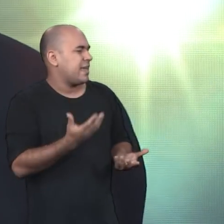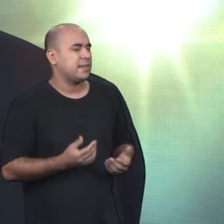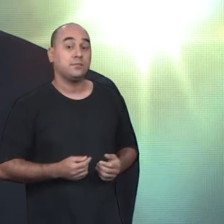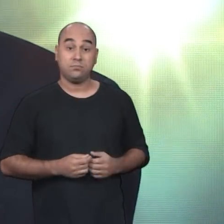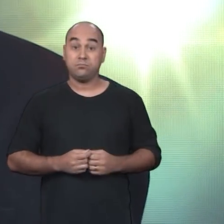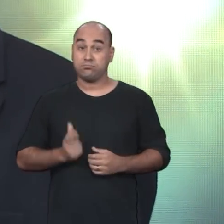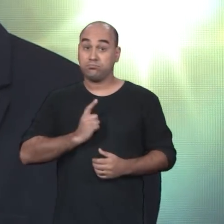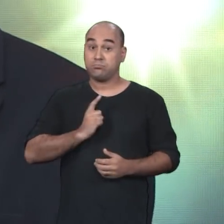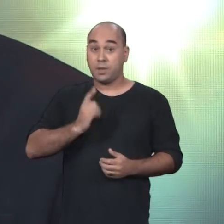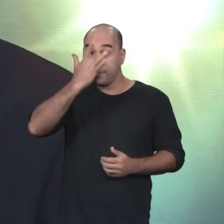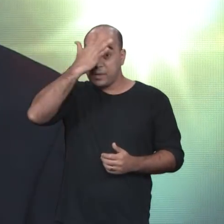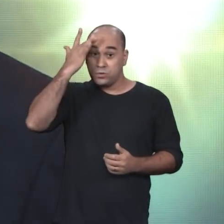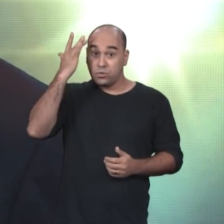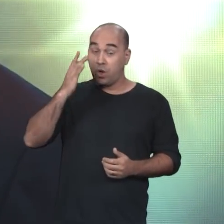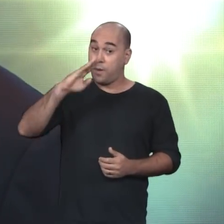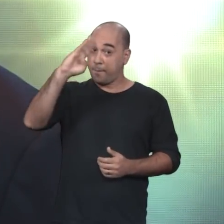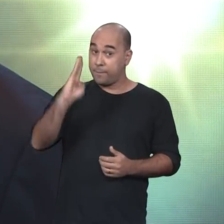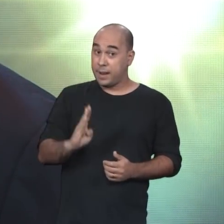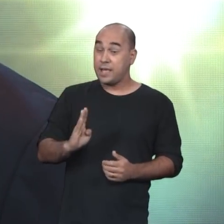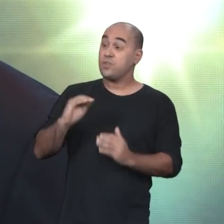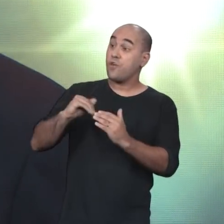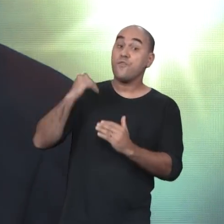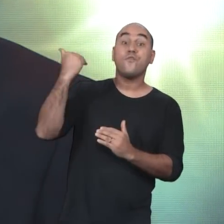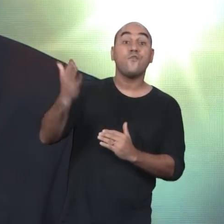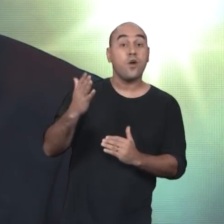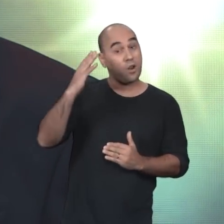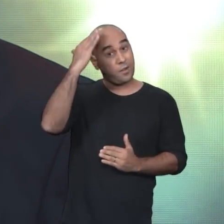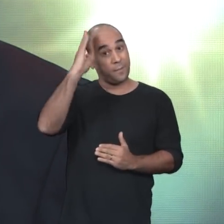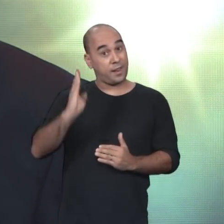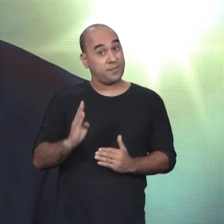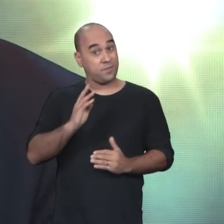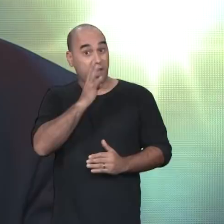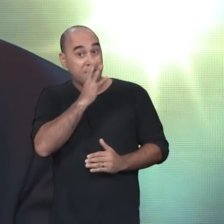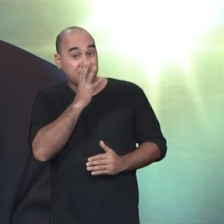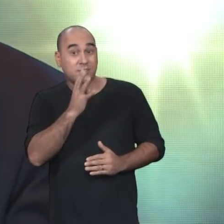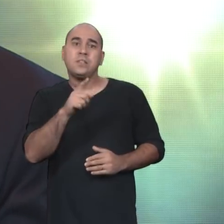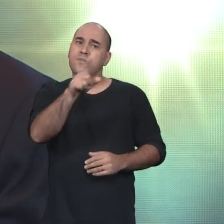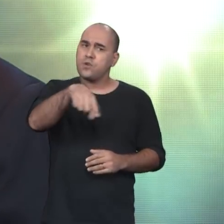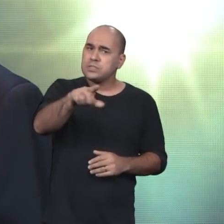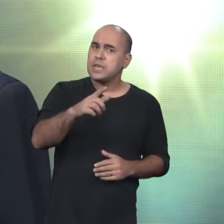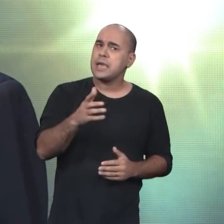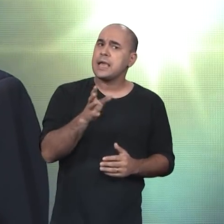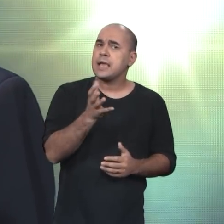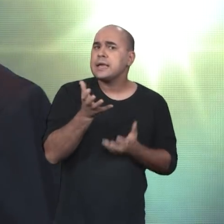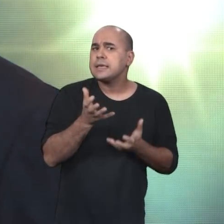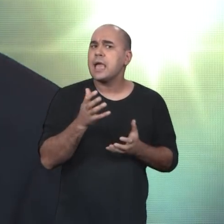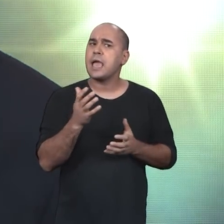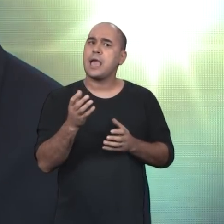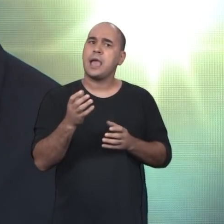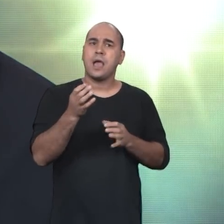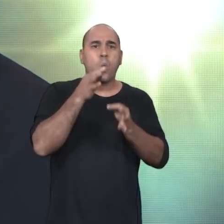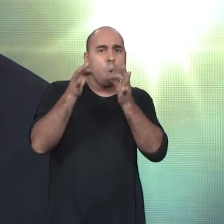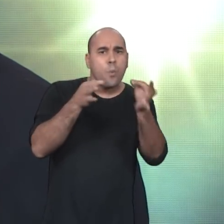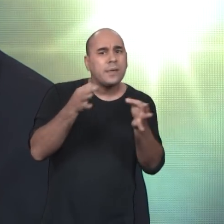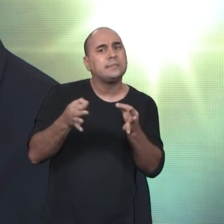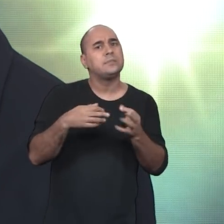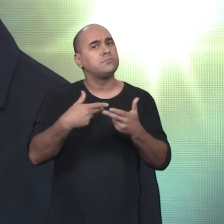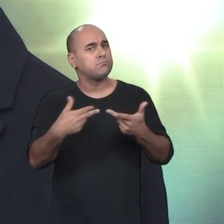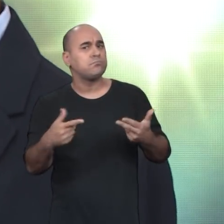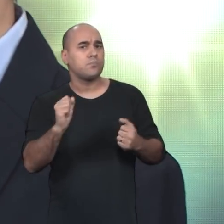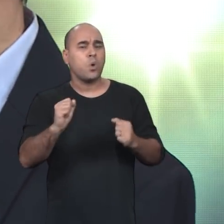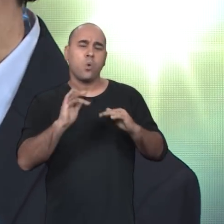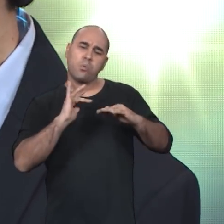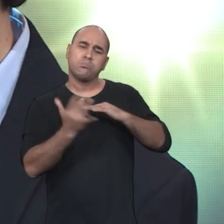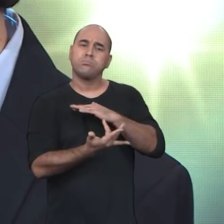assistindo a gente sempre fala, né, pra você entrar em contato com a gente pelas redes sociais, dizer de onde você está assistindo. Olha, tem um pessoal aqui, a gente tem falado, né, tem muita